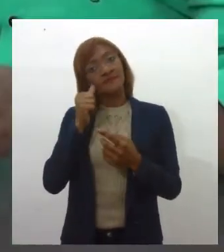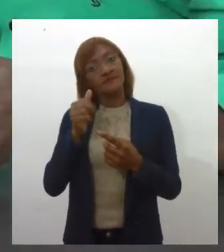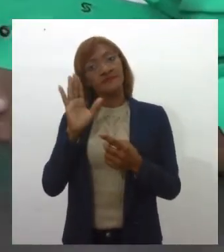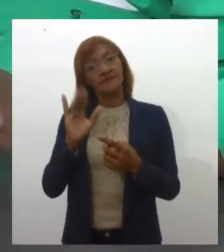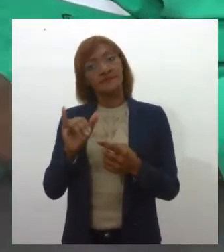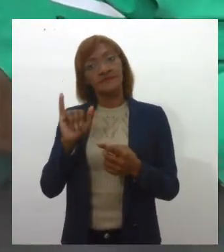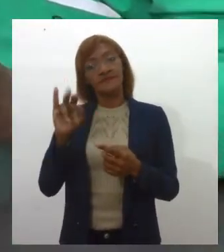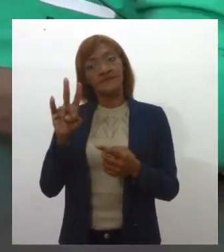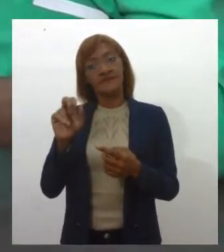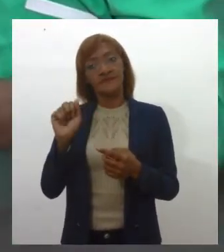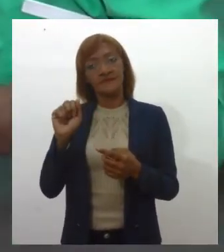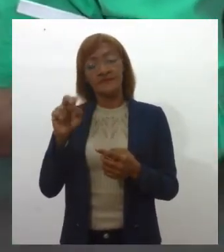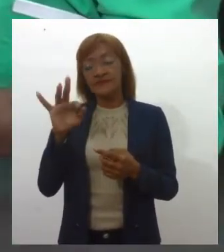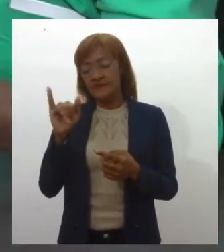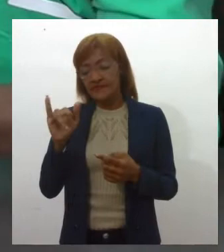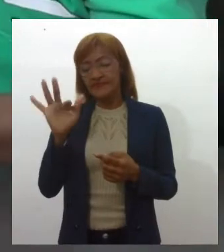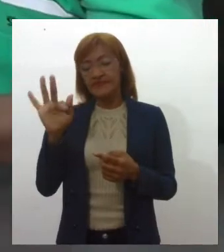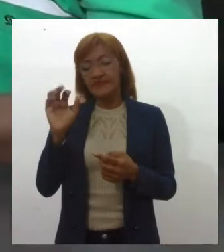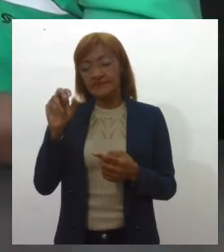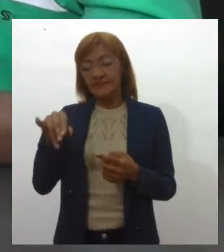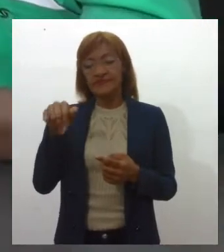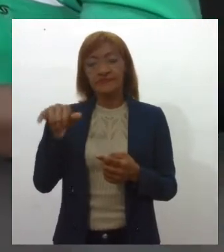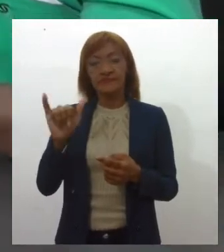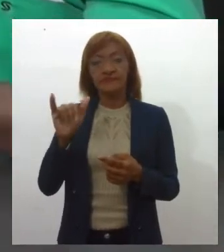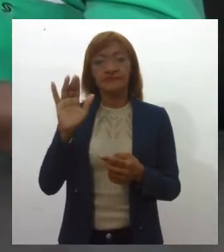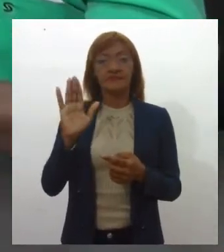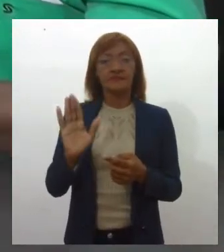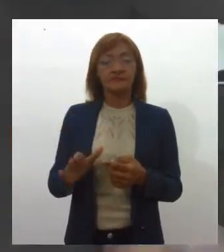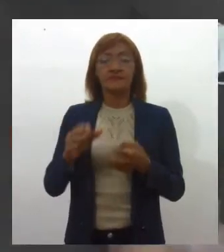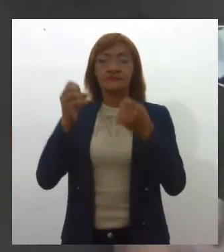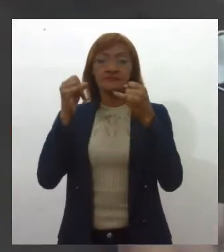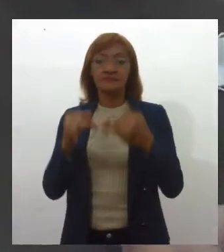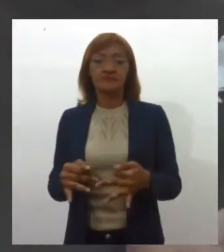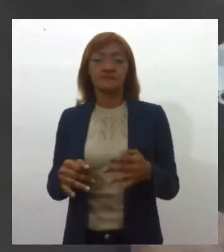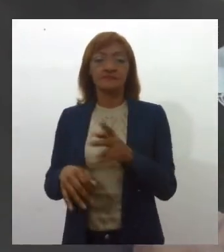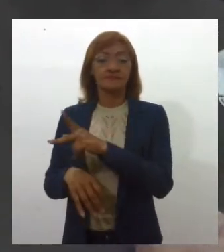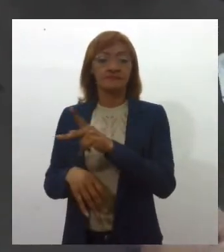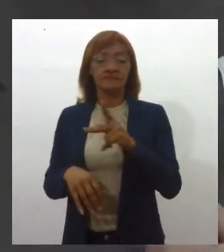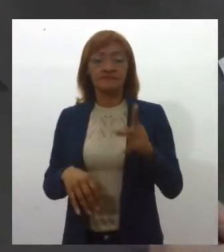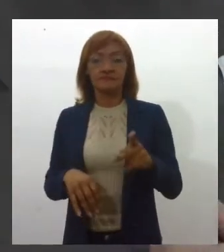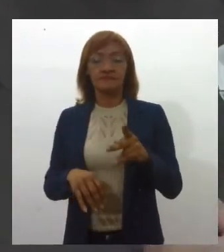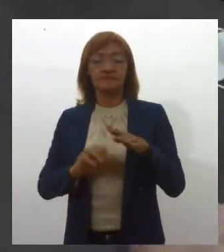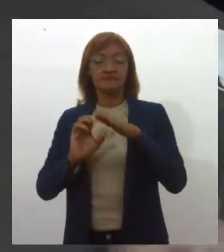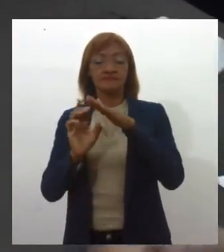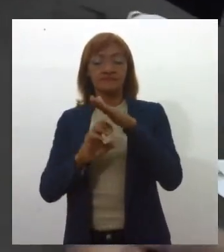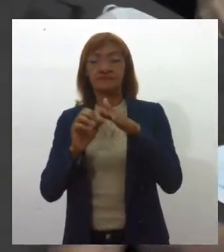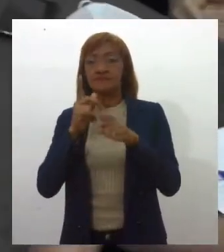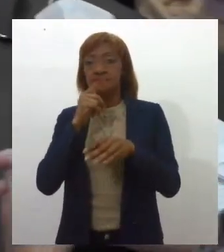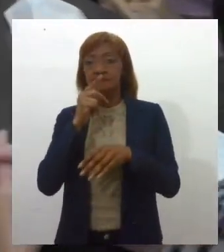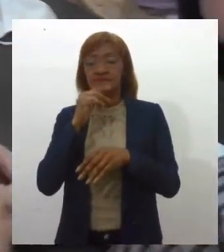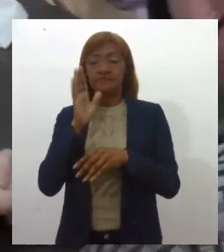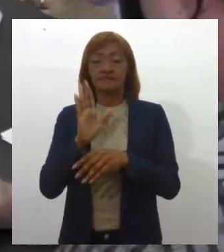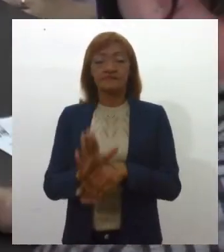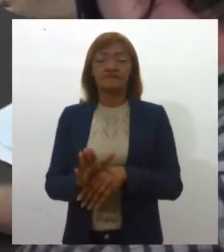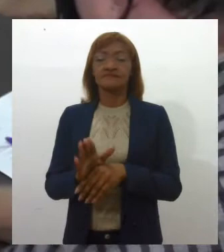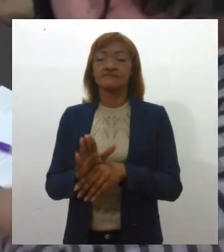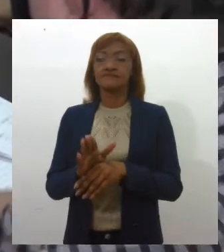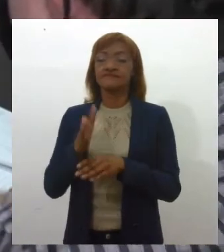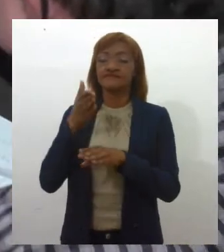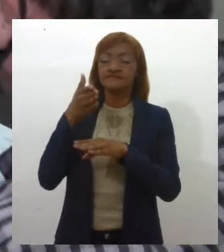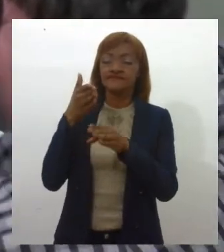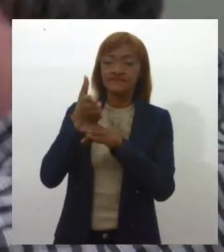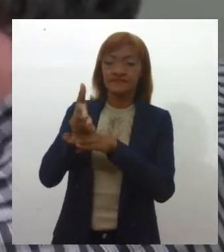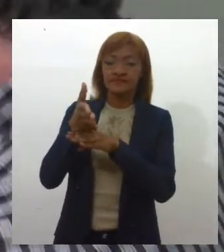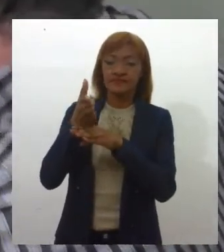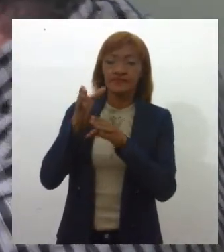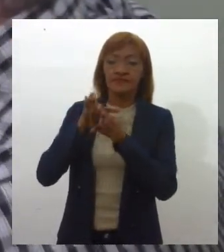Ivoni Andrade, falou que o diretor-presidente da DESO irá ao município ouvir as demandas e também explicar sobre a importância do